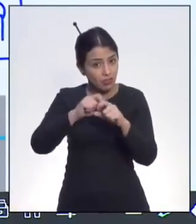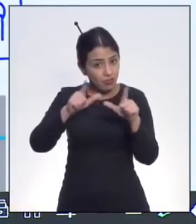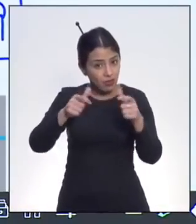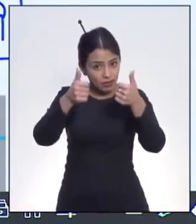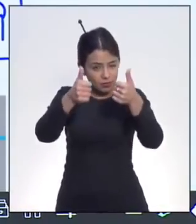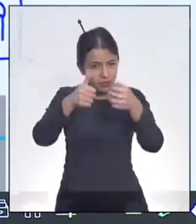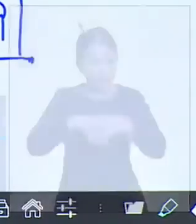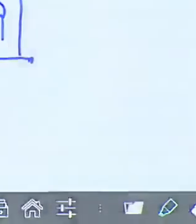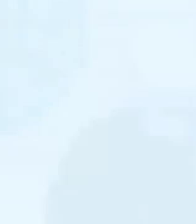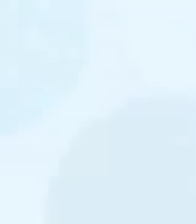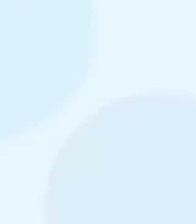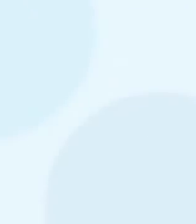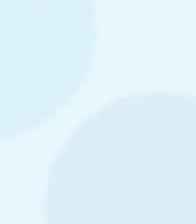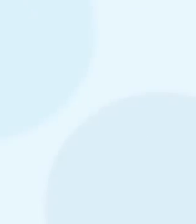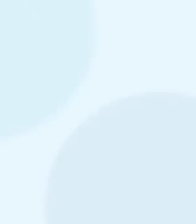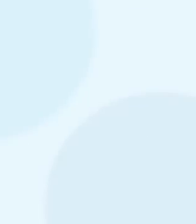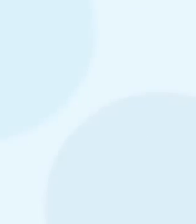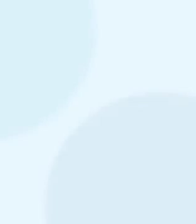bem? Até já.